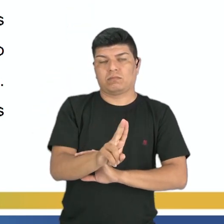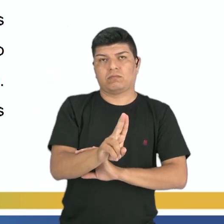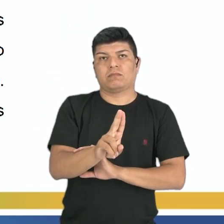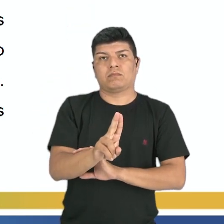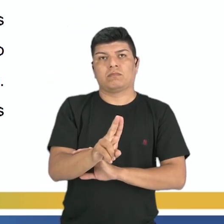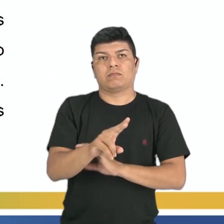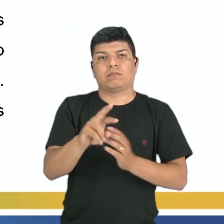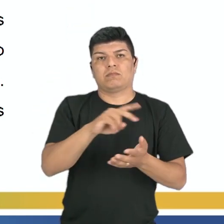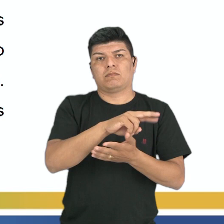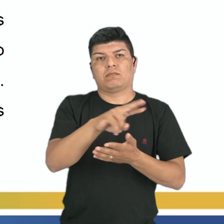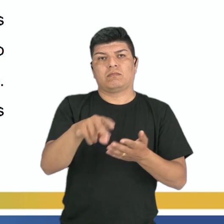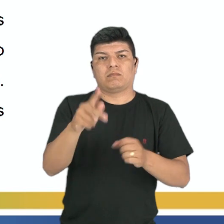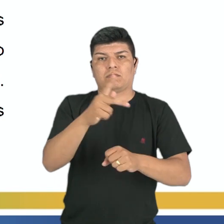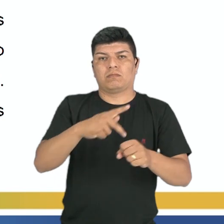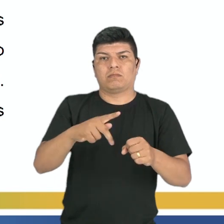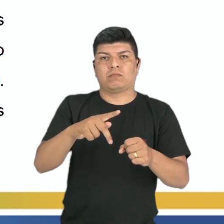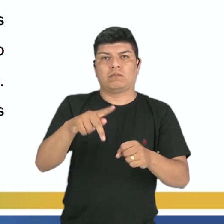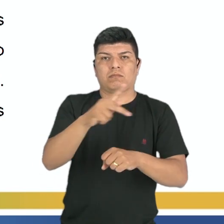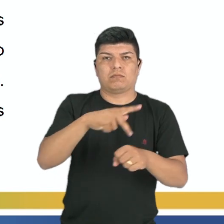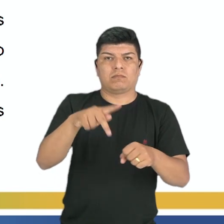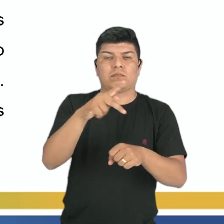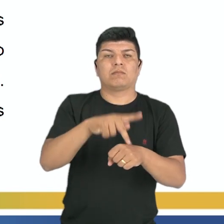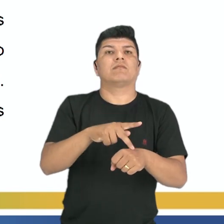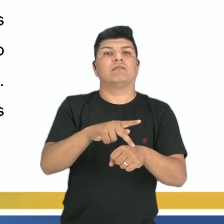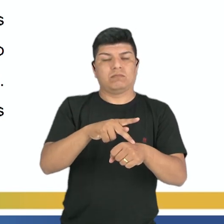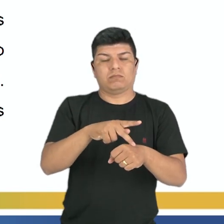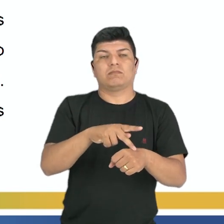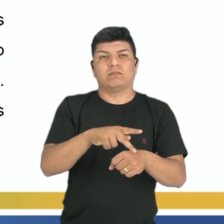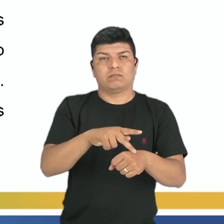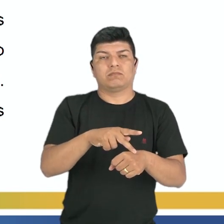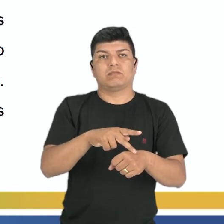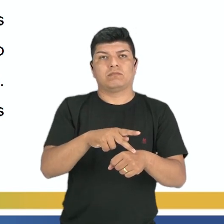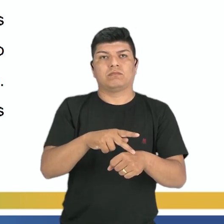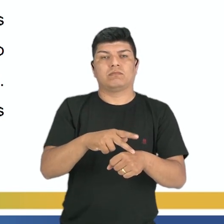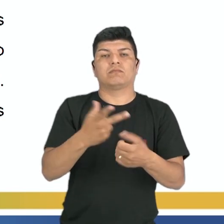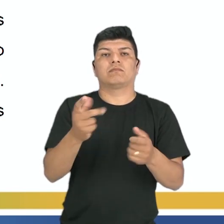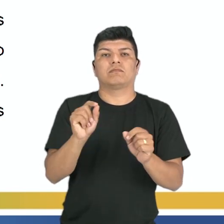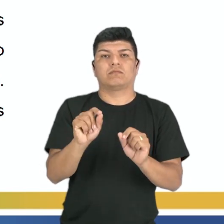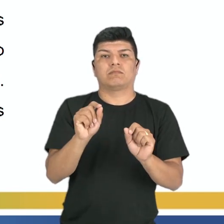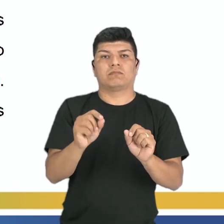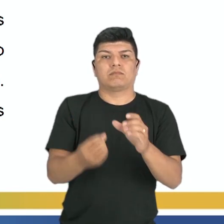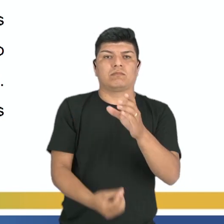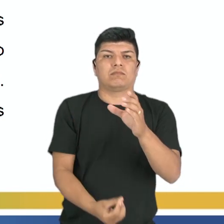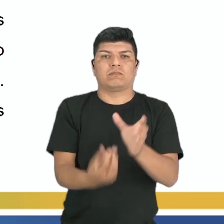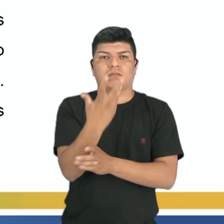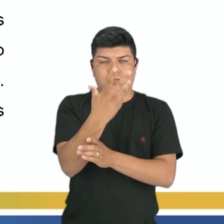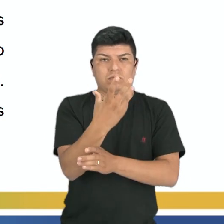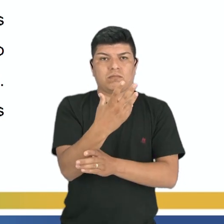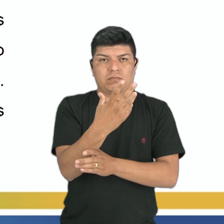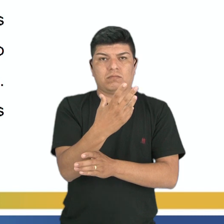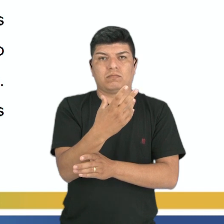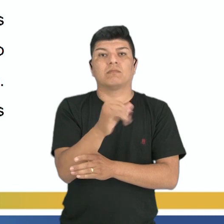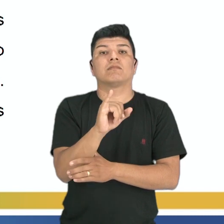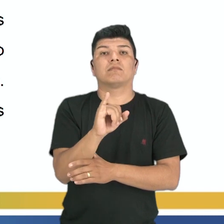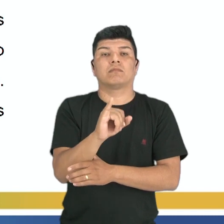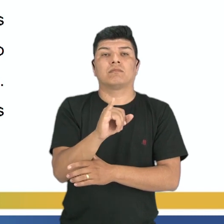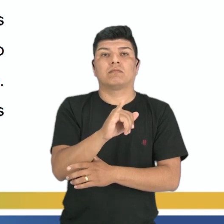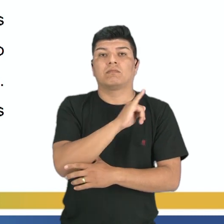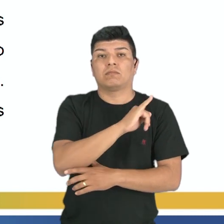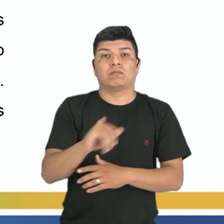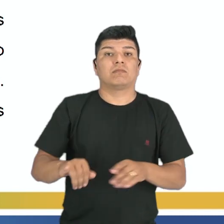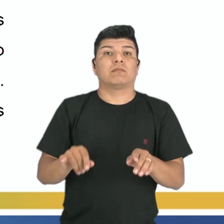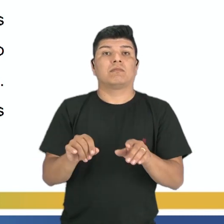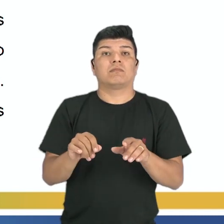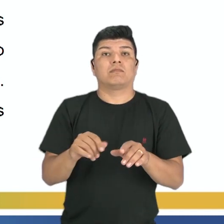Utilizado por diversas nações do mundo ocidental contemporâneo. Então, graças à formação de um vasto império, as línguas